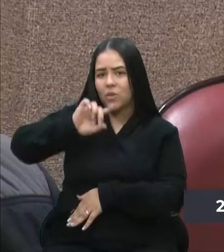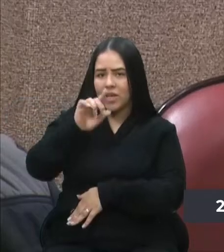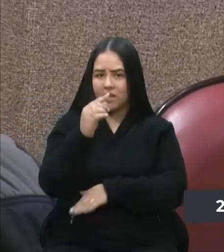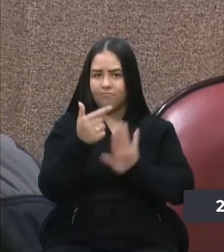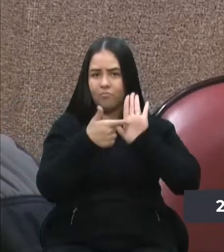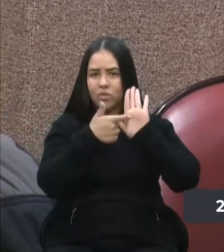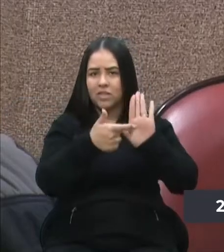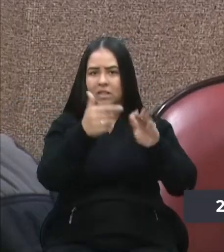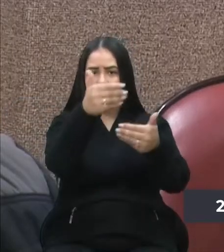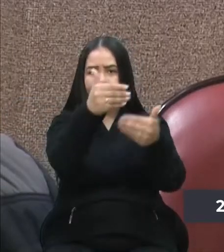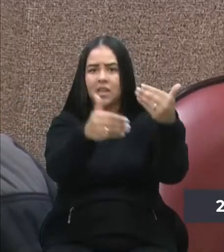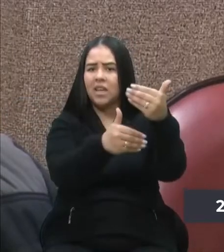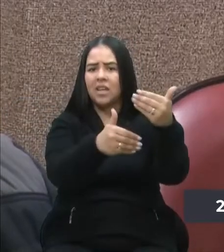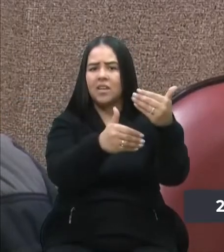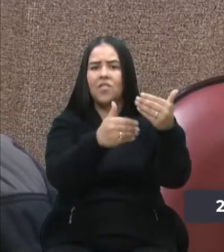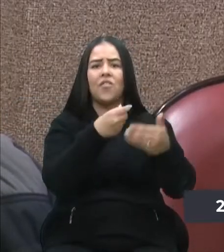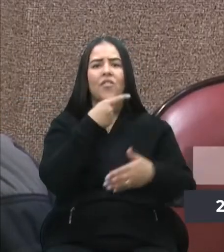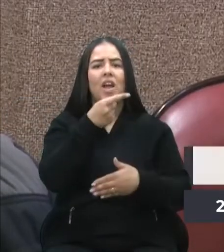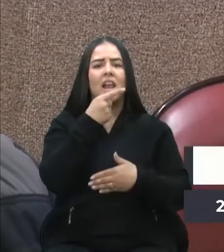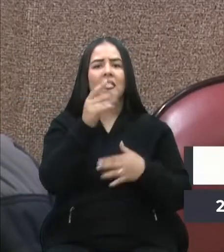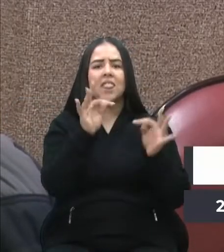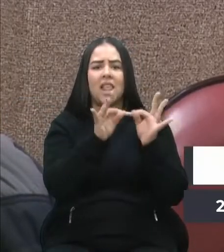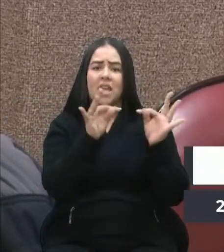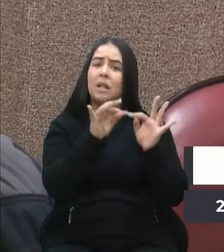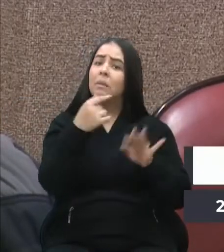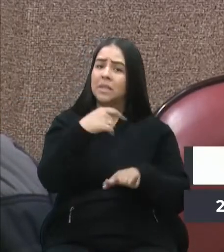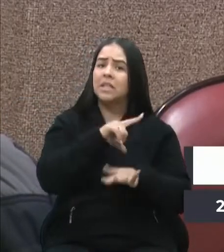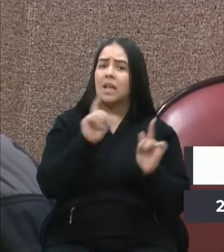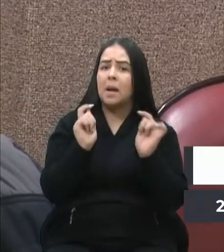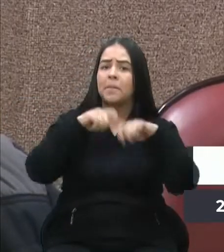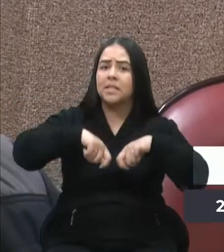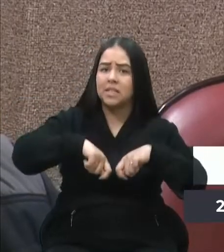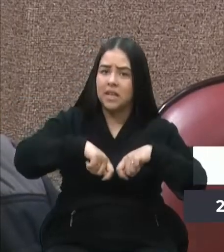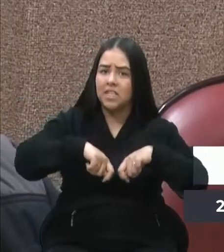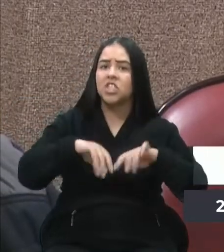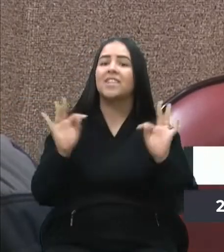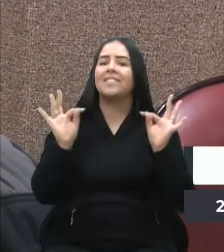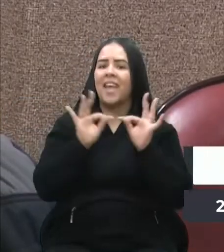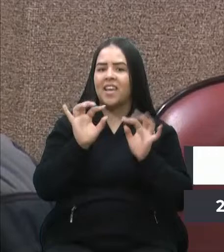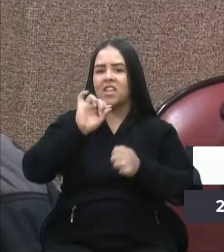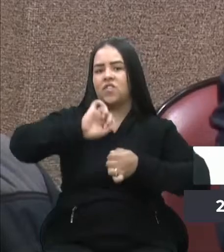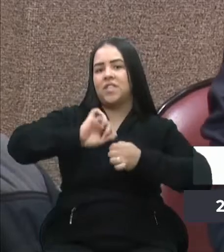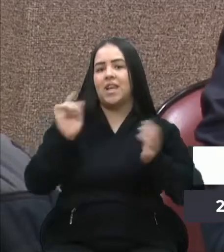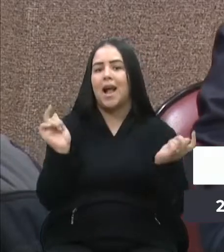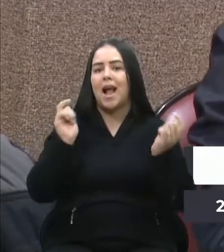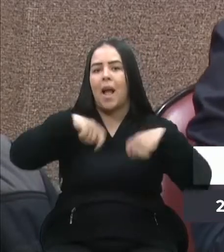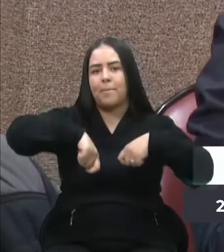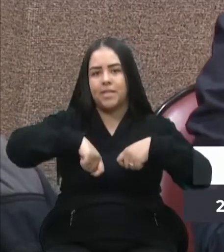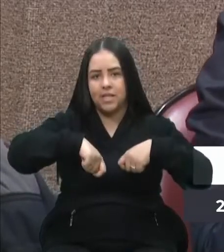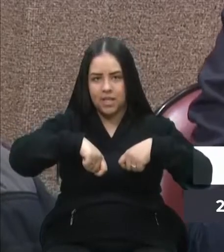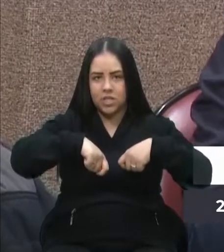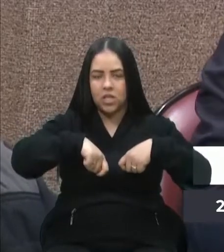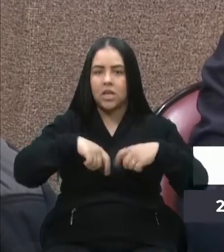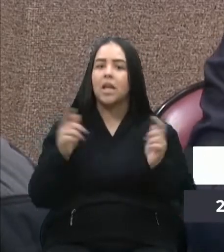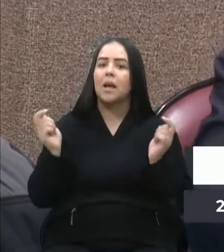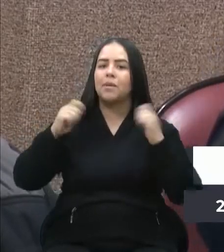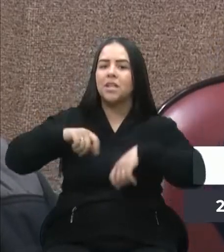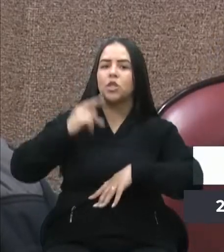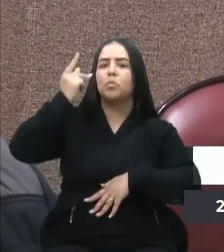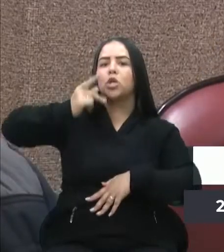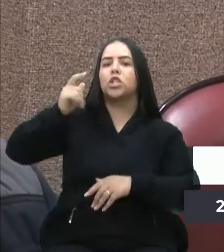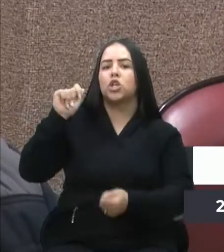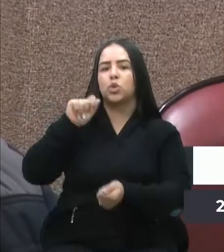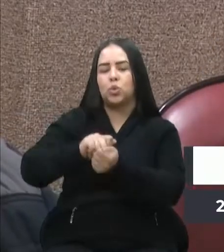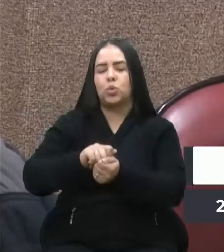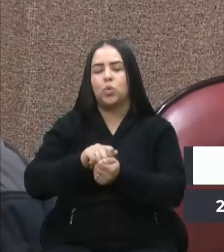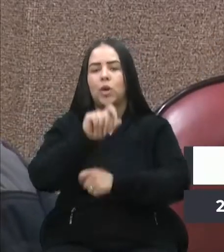o discurso, né, de técnico é muito fácil. Tem que realmente ter a capacidade técnica de fazer, né? E capacidade política junto com o técnico. Então, esse